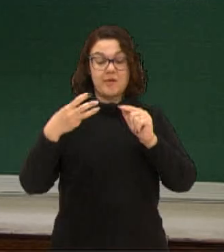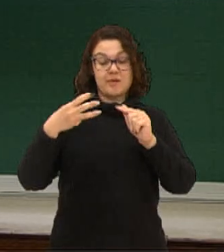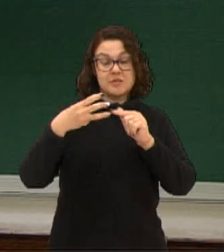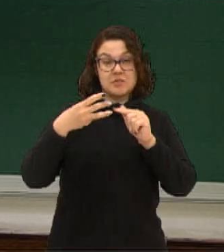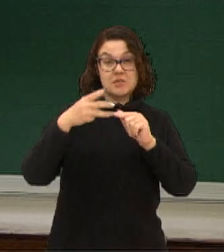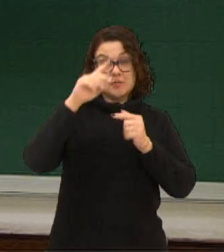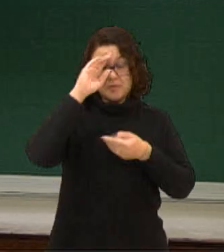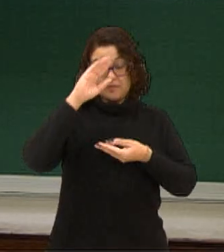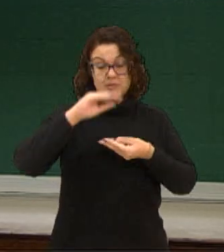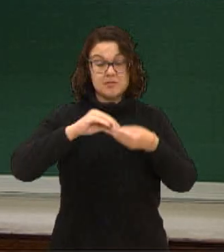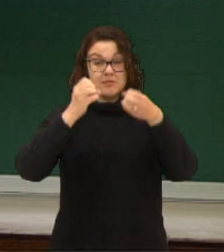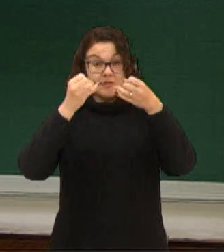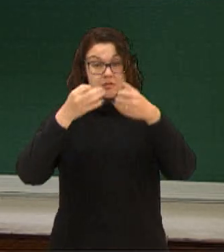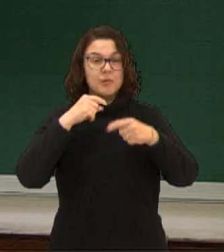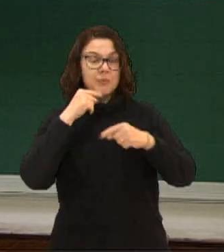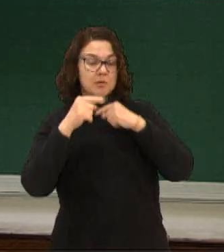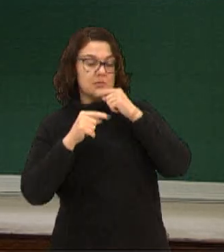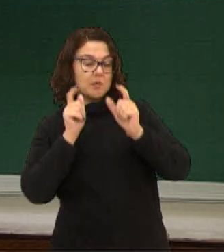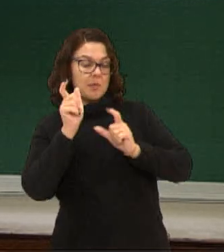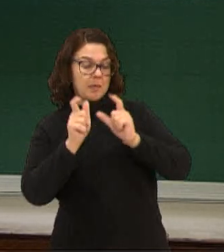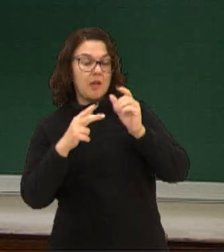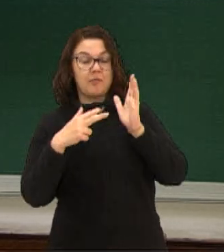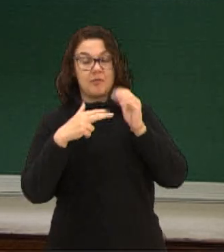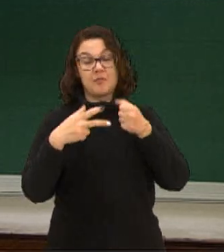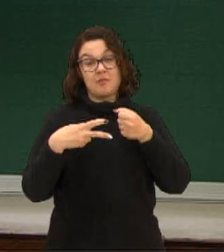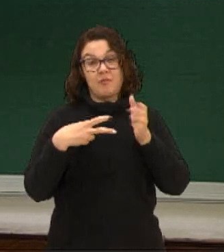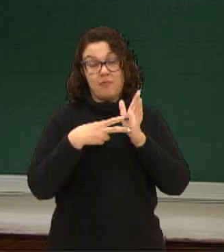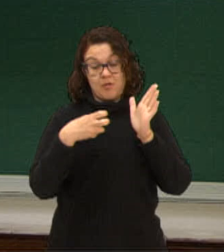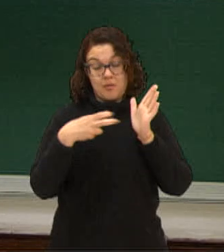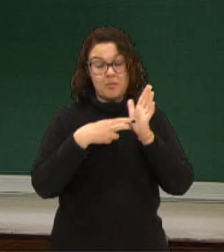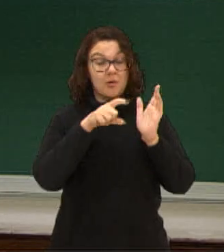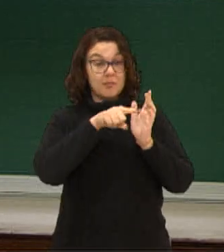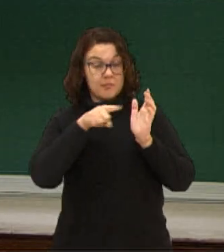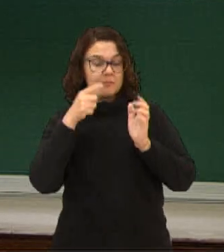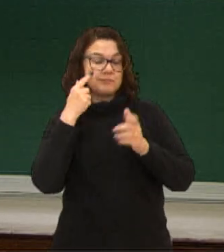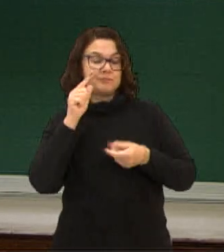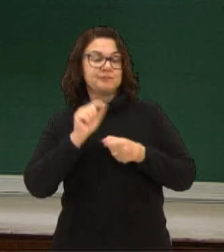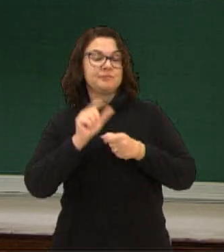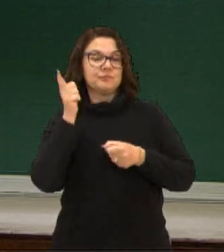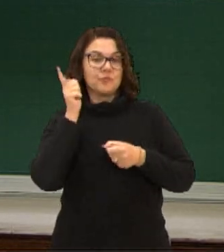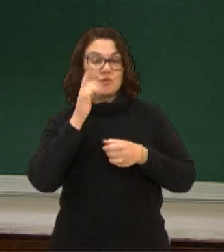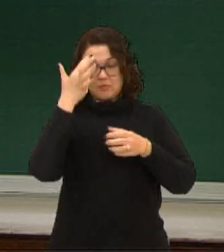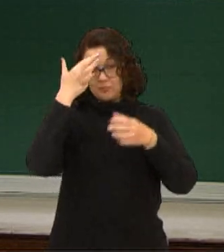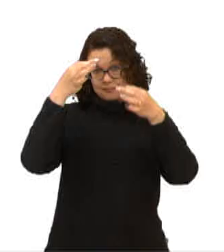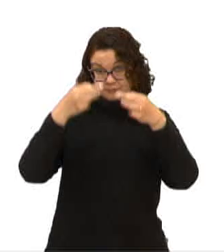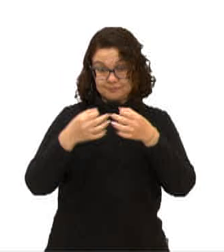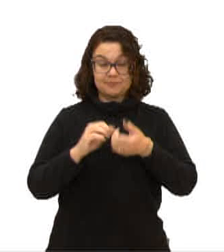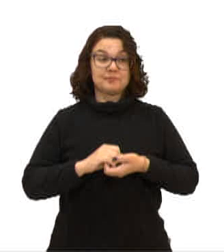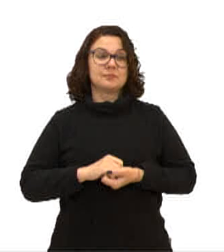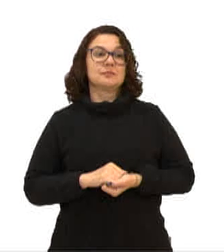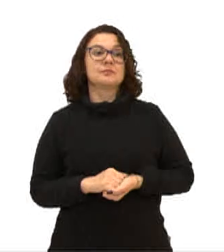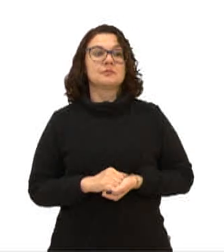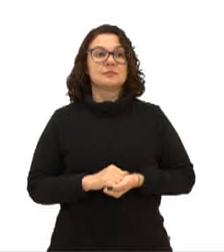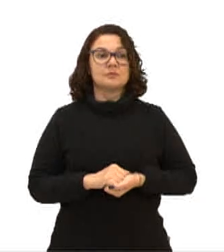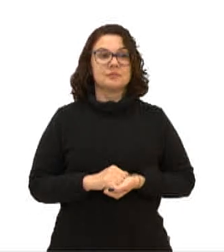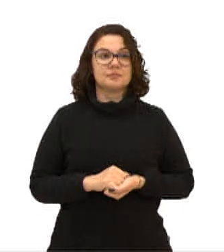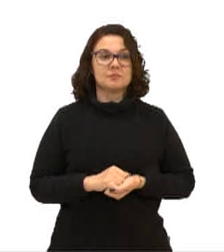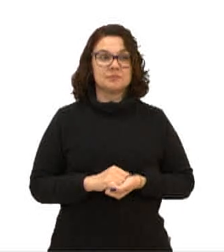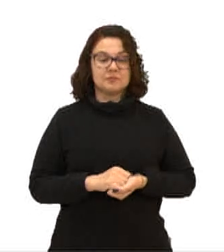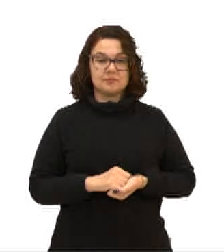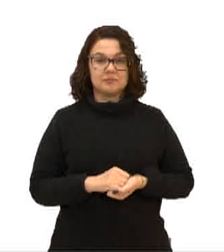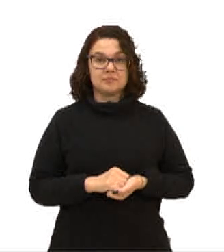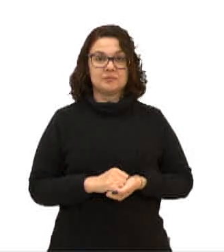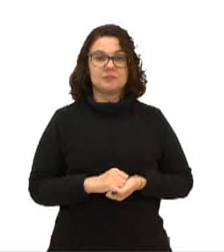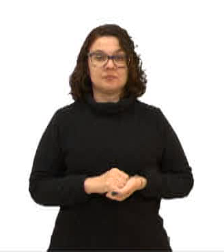parágrafo para esclarecer algumas dúvidas de vocabulário para vocês conseguirem realizar essa atividade. Ella no podría,